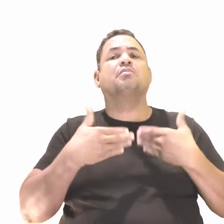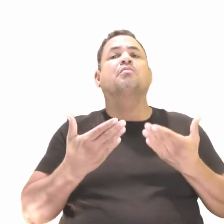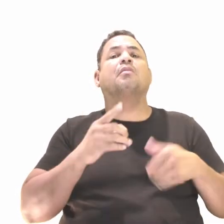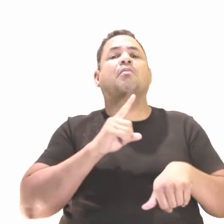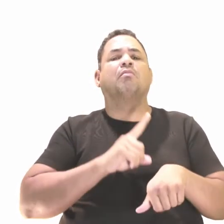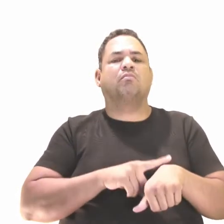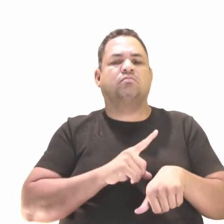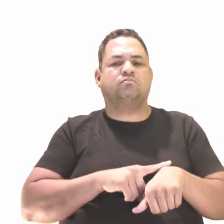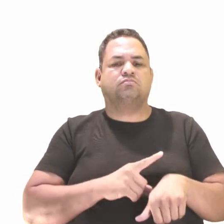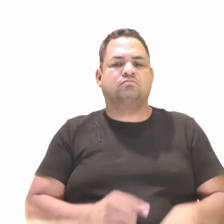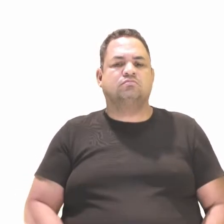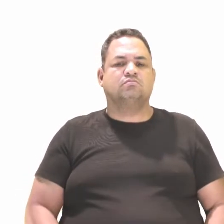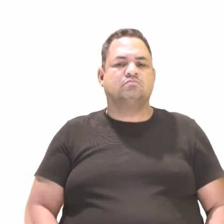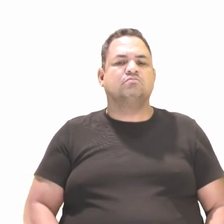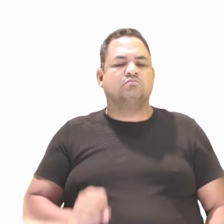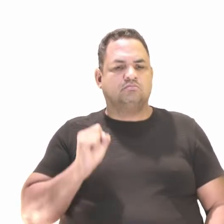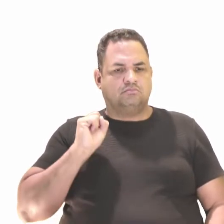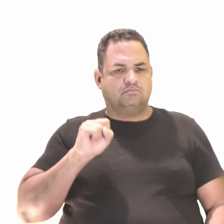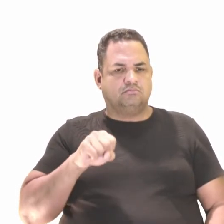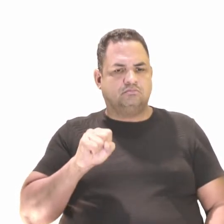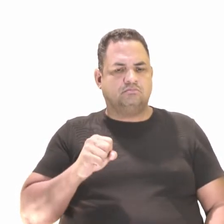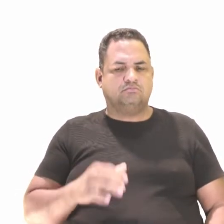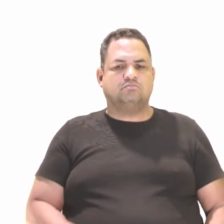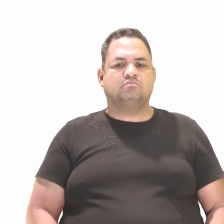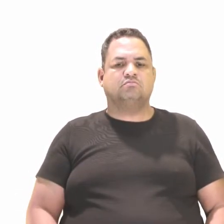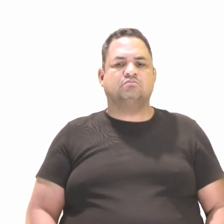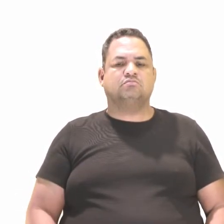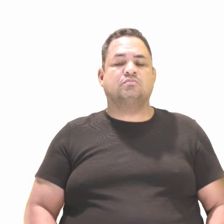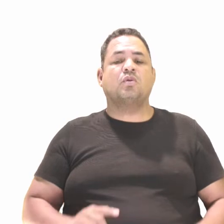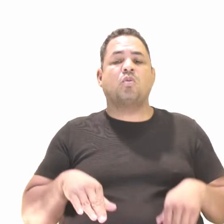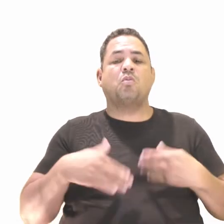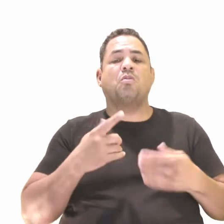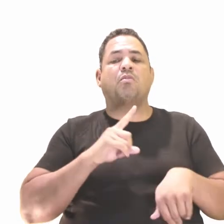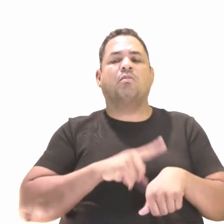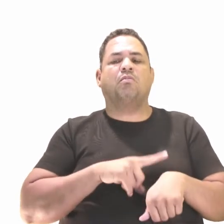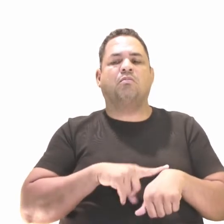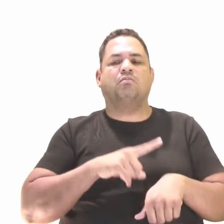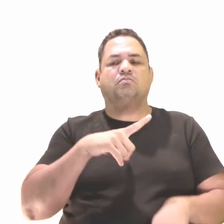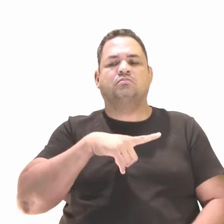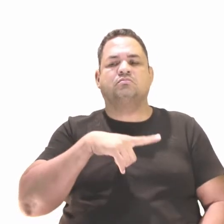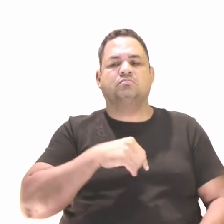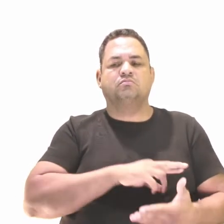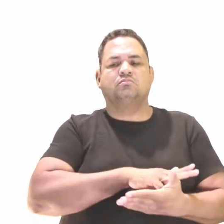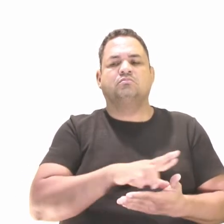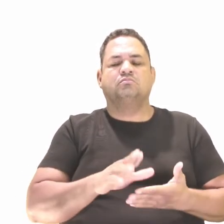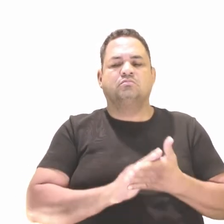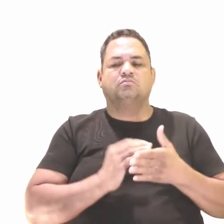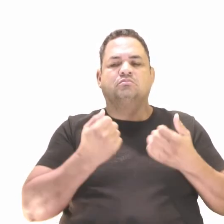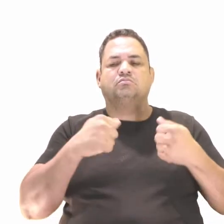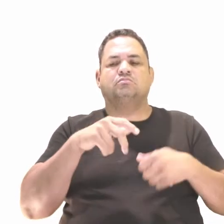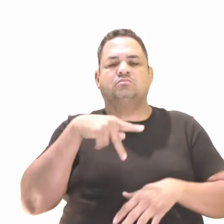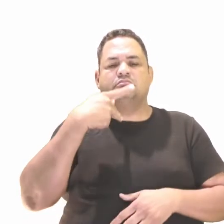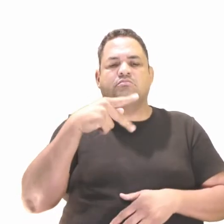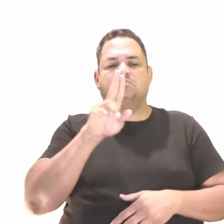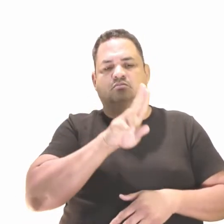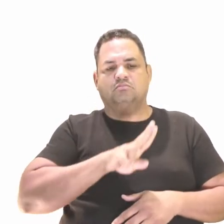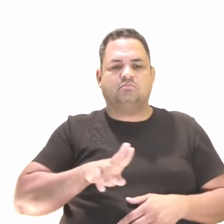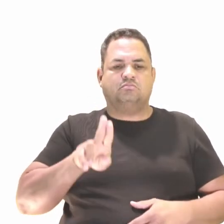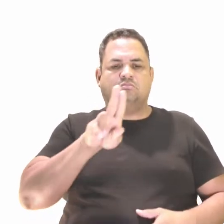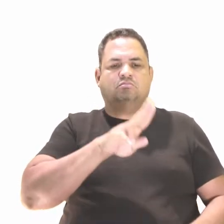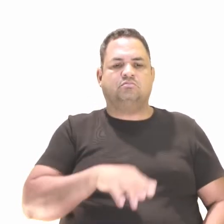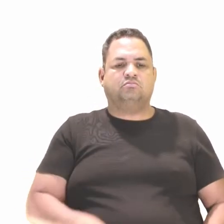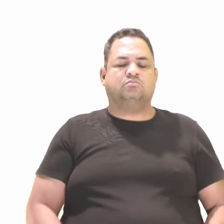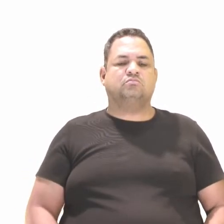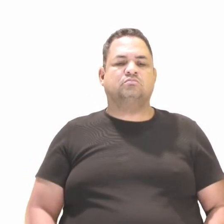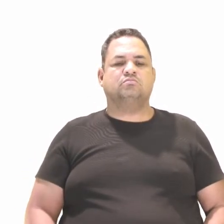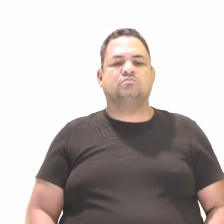também é a mesma coisa que com certeza. What time, que horas. Então você tem essas várias formas de falar. Você pode usar qualquer